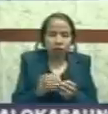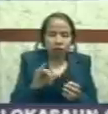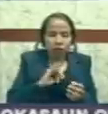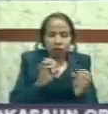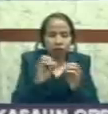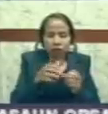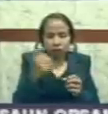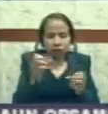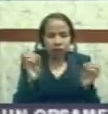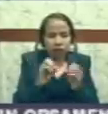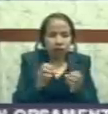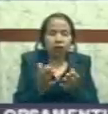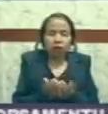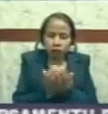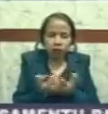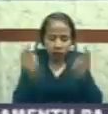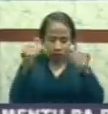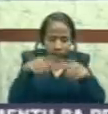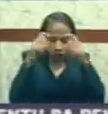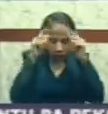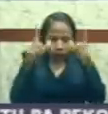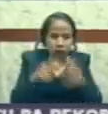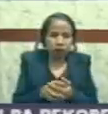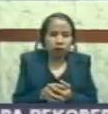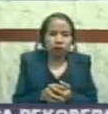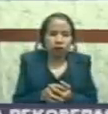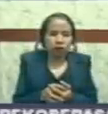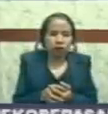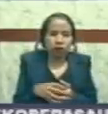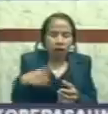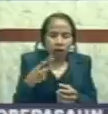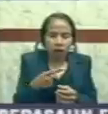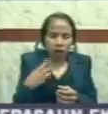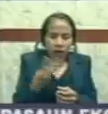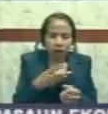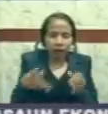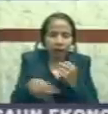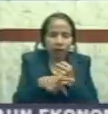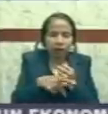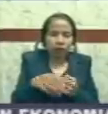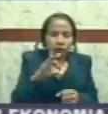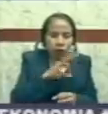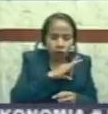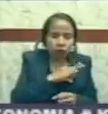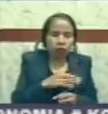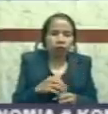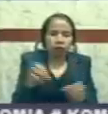Rone tem que mais timor, se ela mais timor, mas a minha partir conta, a minha lá é responsável. Responsável é Raiwa